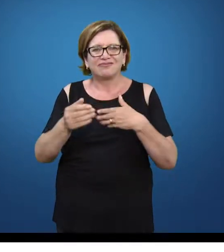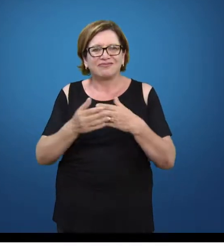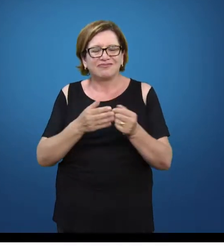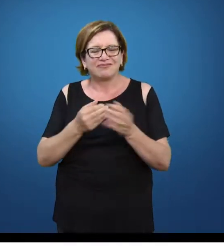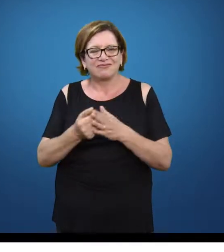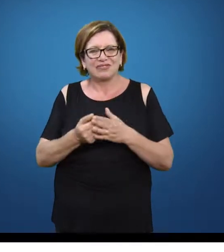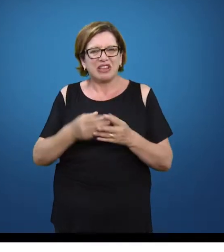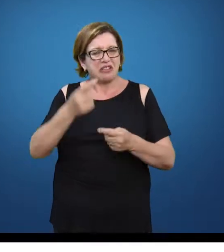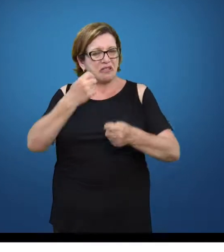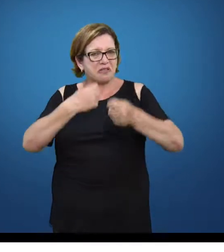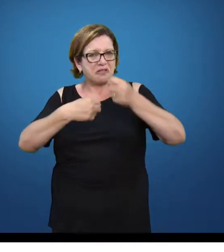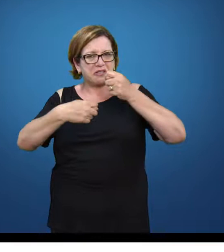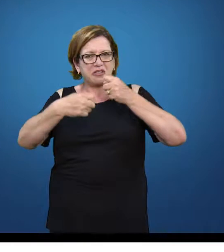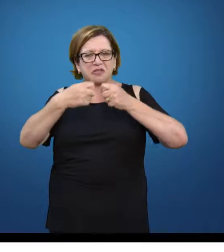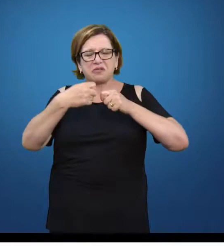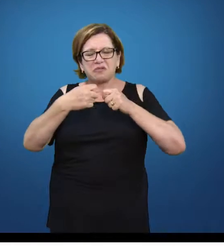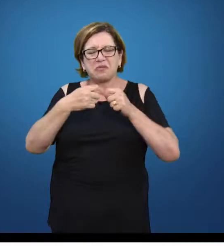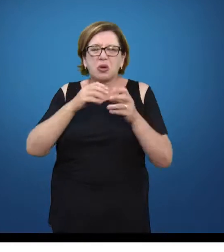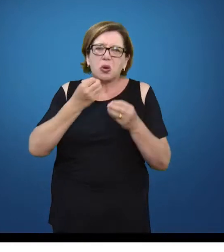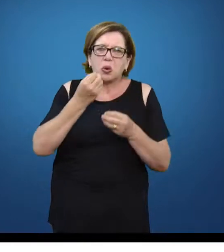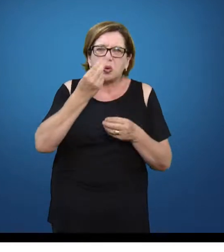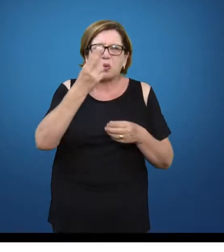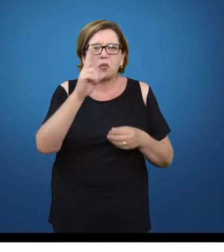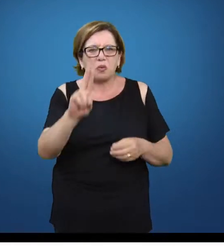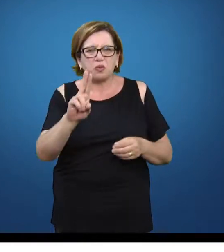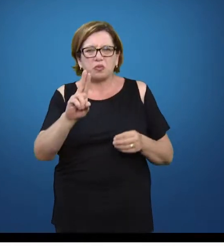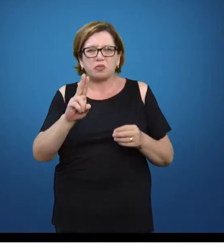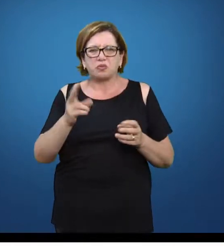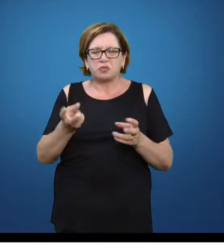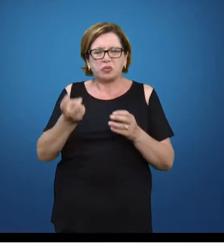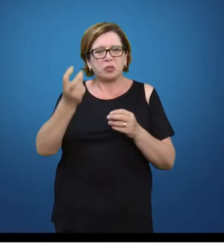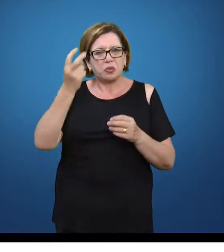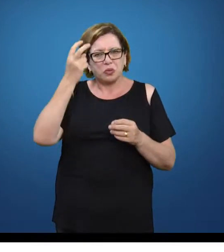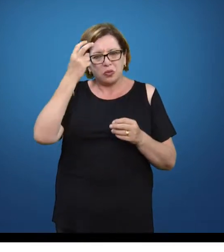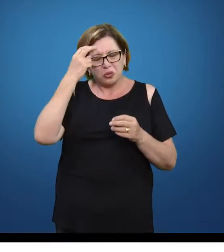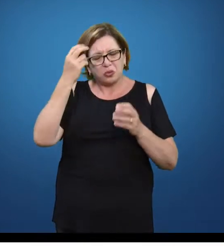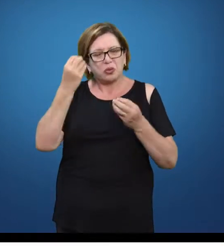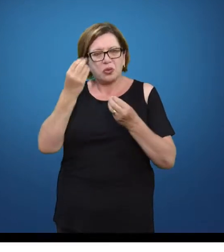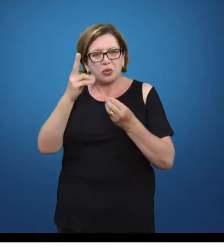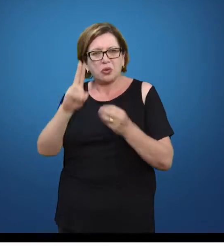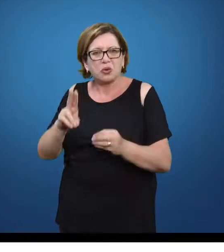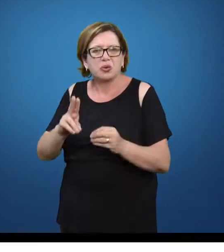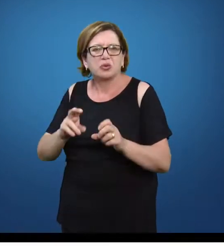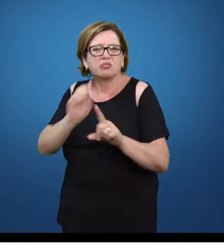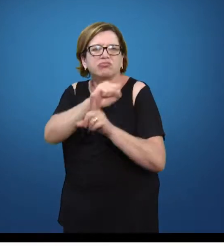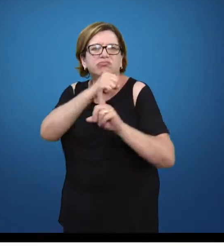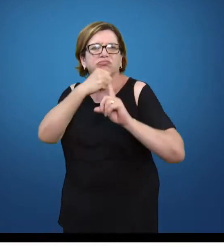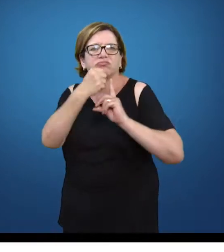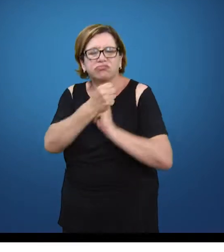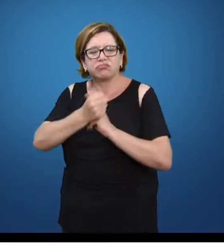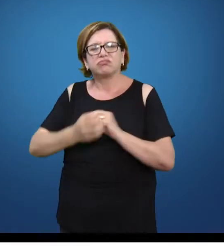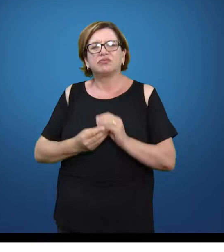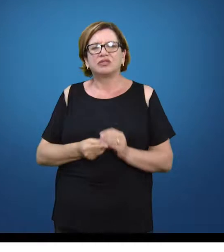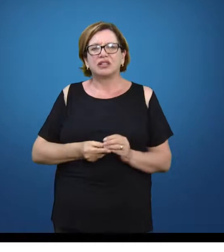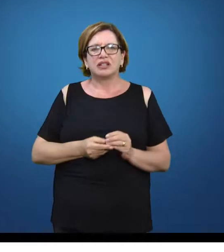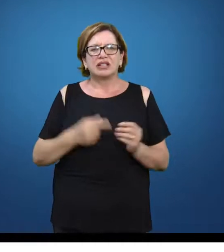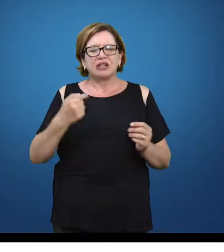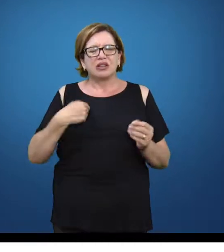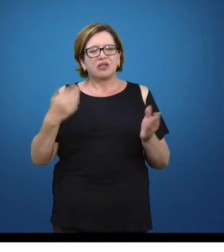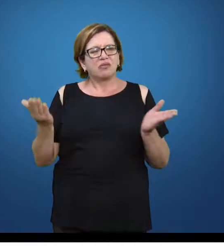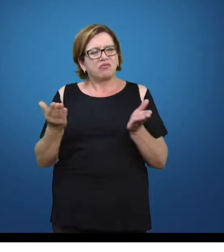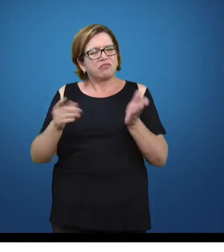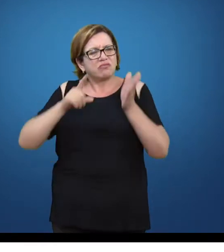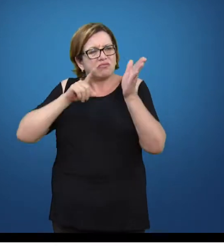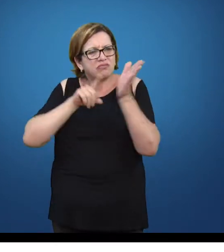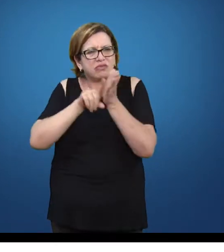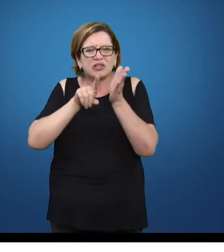questão econômica, quer seja na questão cultural, quer seja na questão social. Então, eu pergunto a